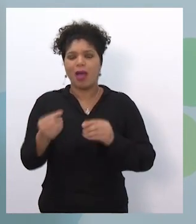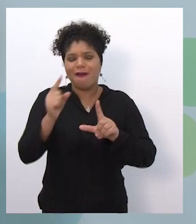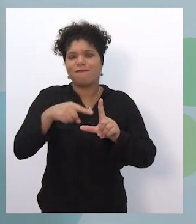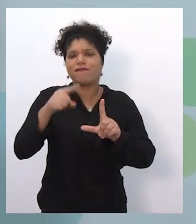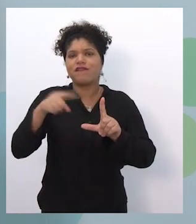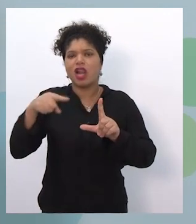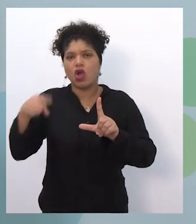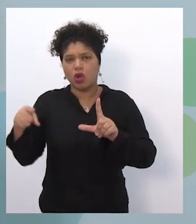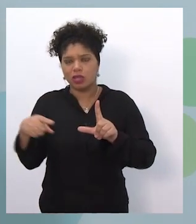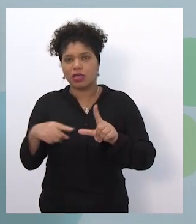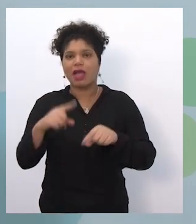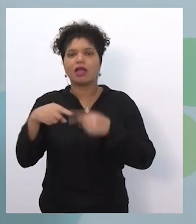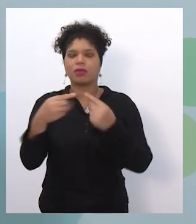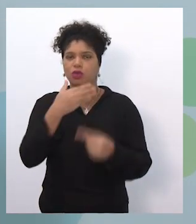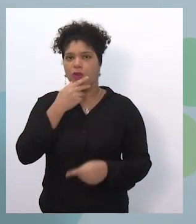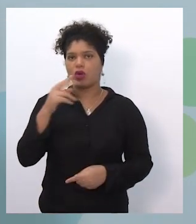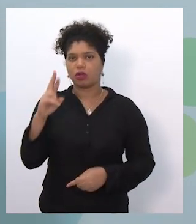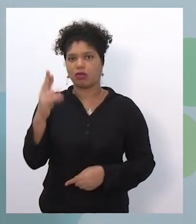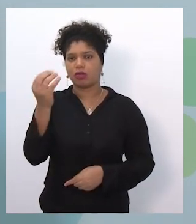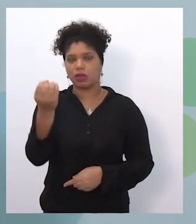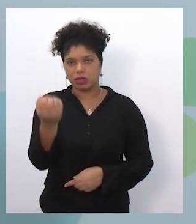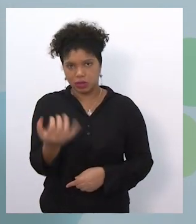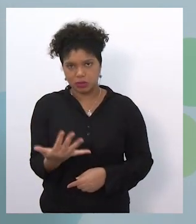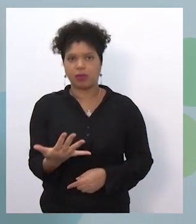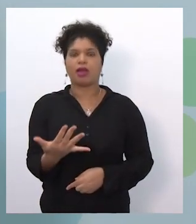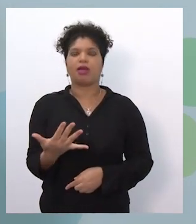passar para o Rodrigo também explicar um pouquinho dos outros